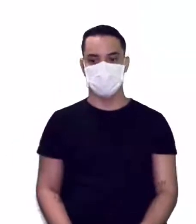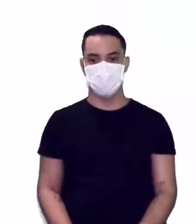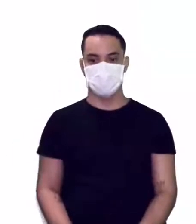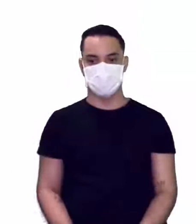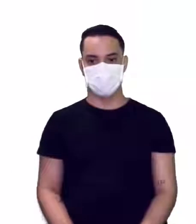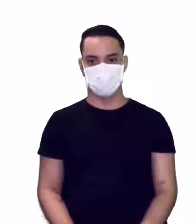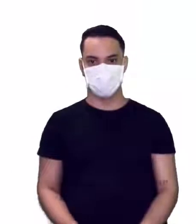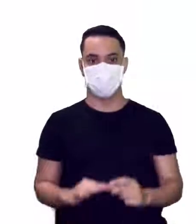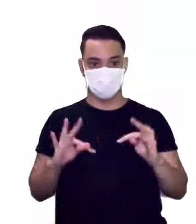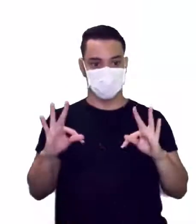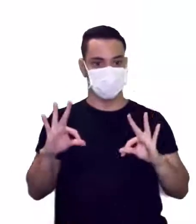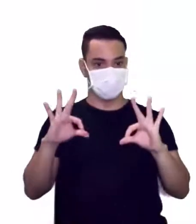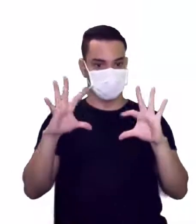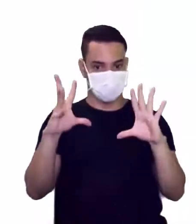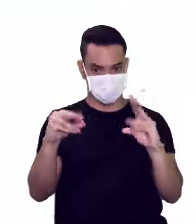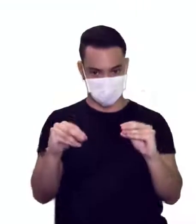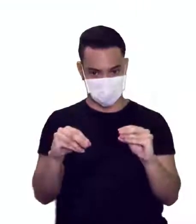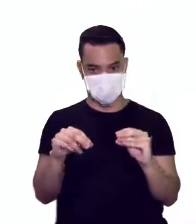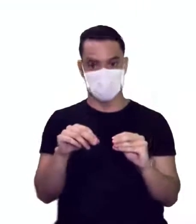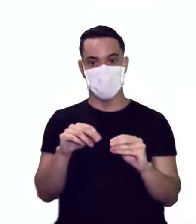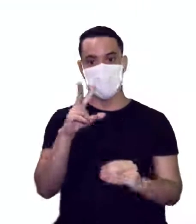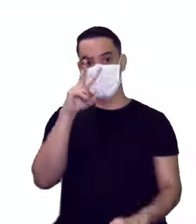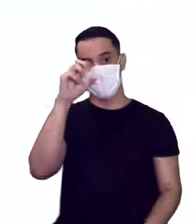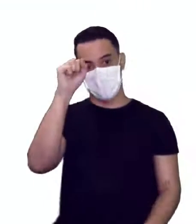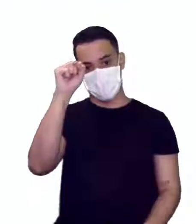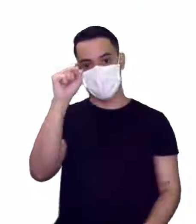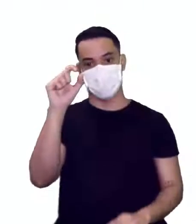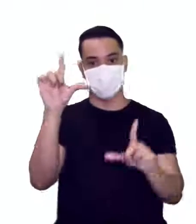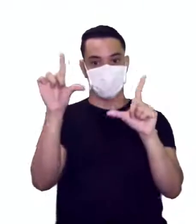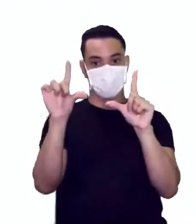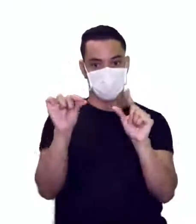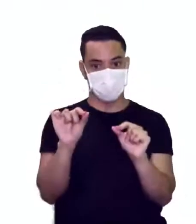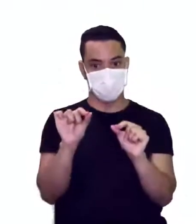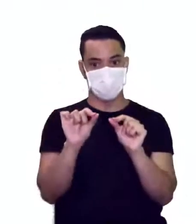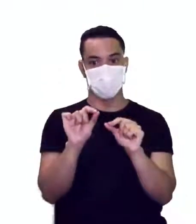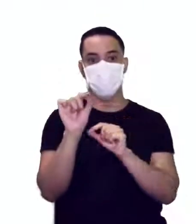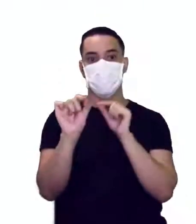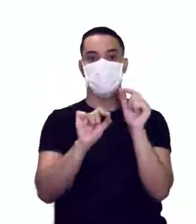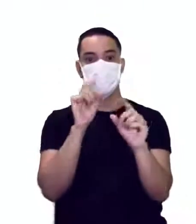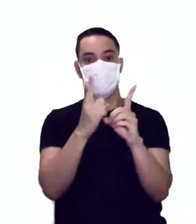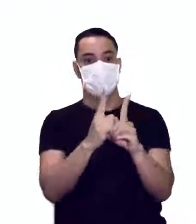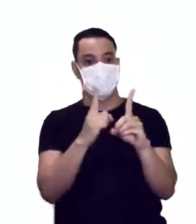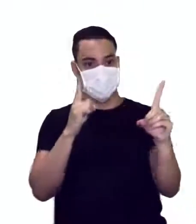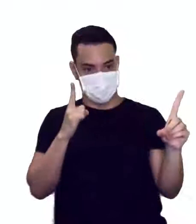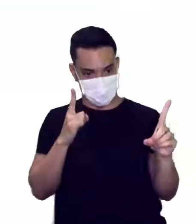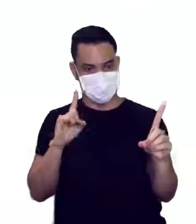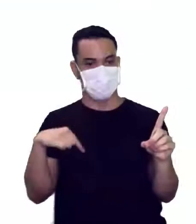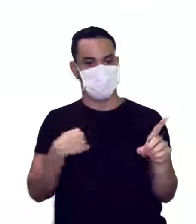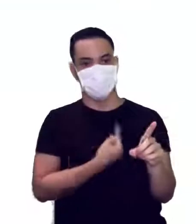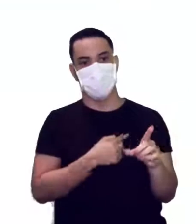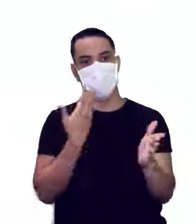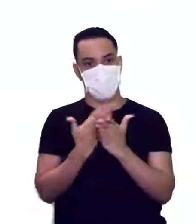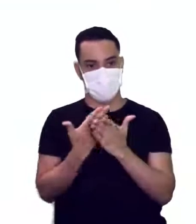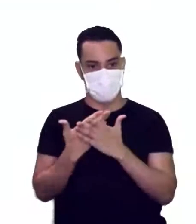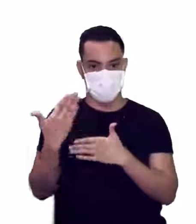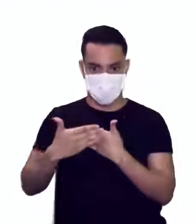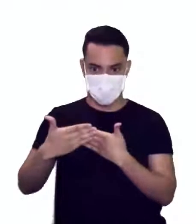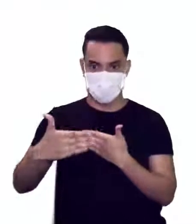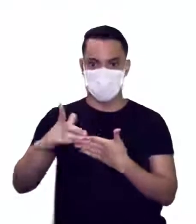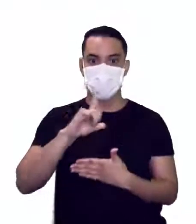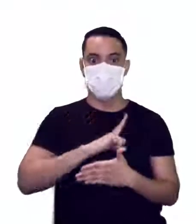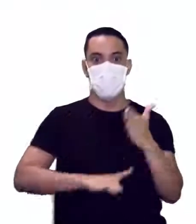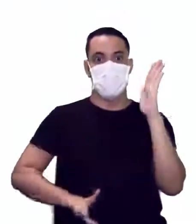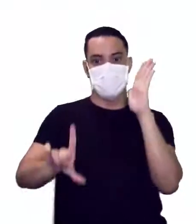Contudo, esta força vai diminuindo com a distância, e isso aqui nós vamos ver nas próximas aulas, ok? Tem até